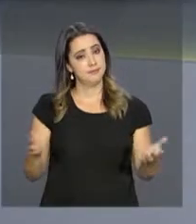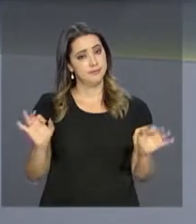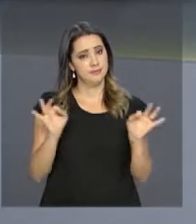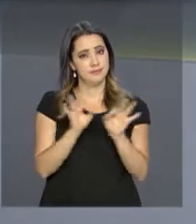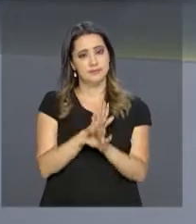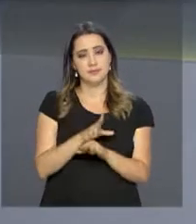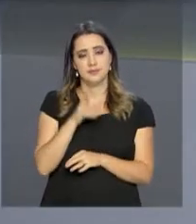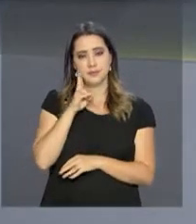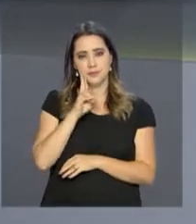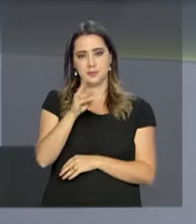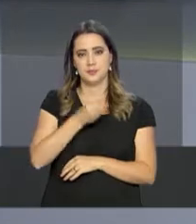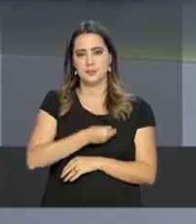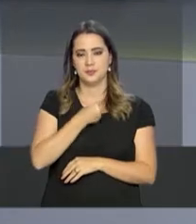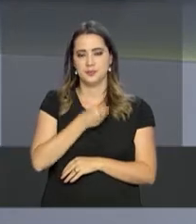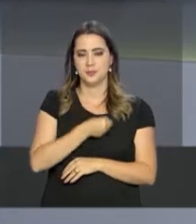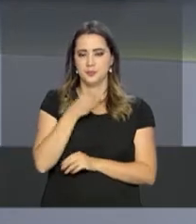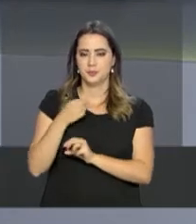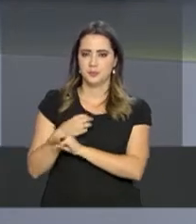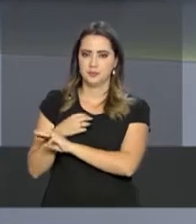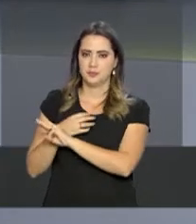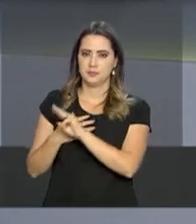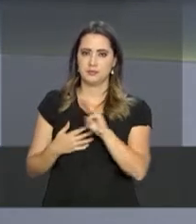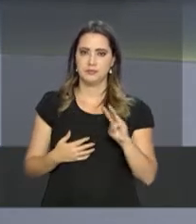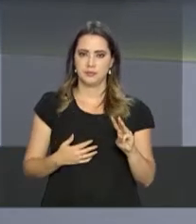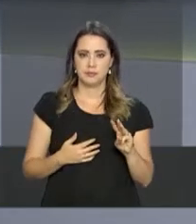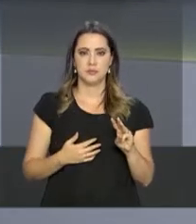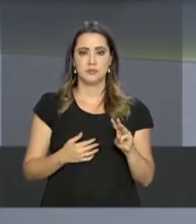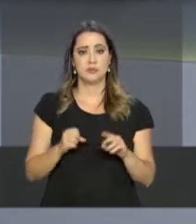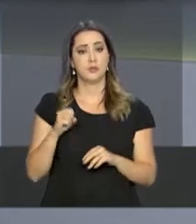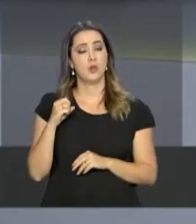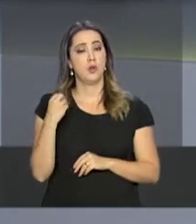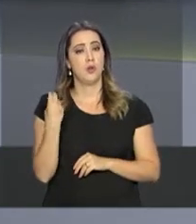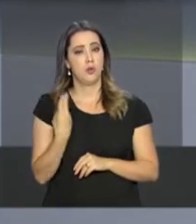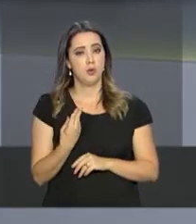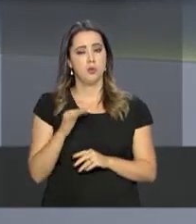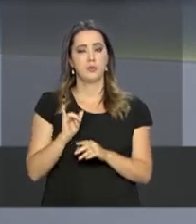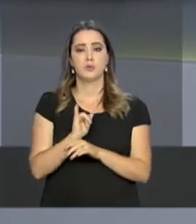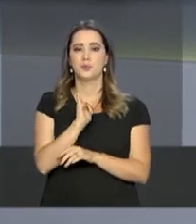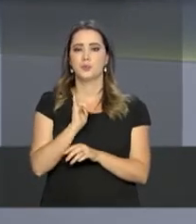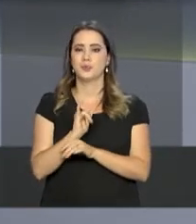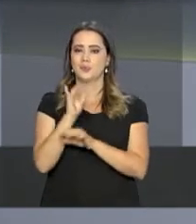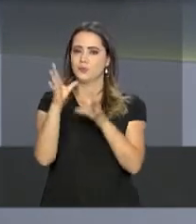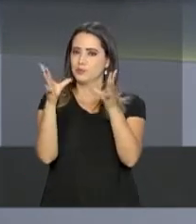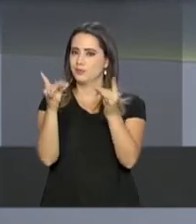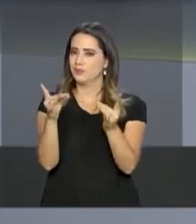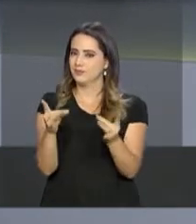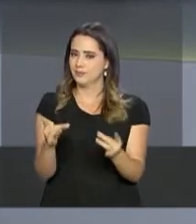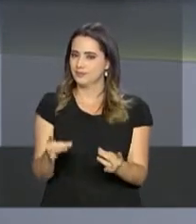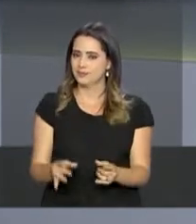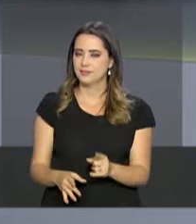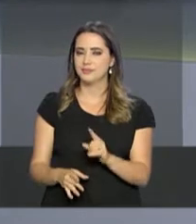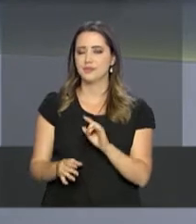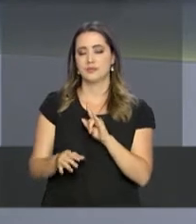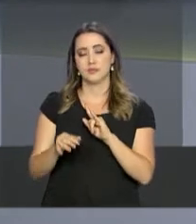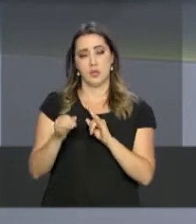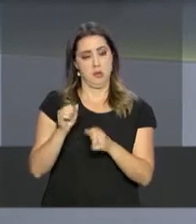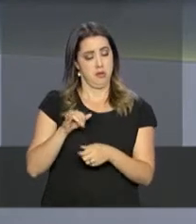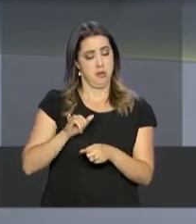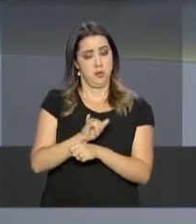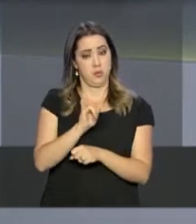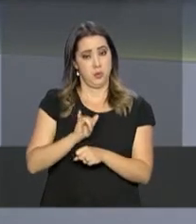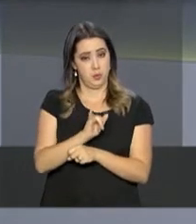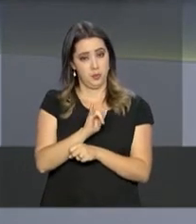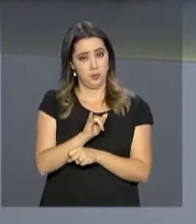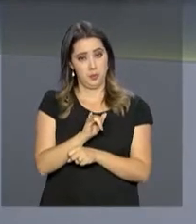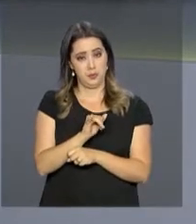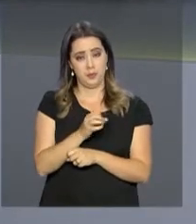por aqui você pode acompanhar a programação ao vivo pelo site da npr na internet e todas as reportagens estão disponíveis no nosso canal no